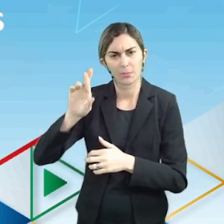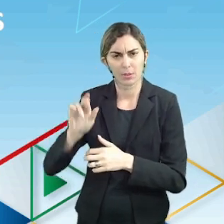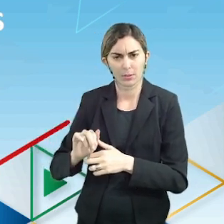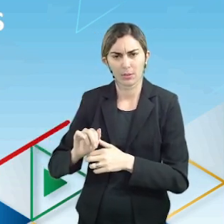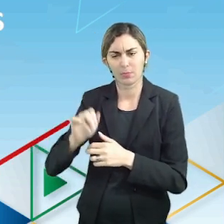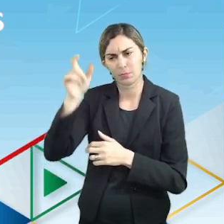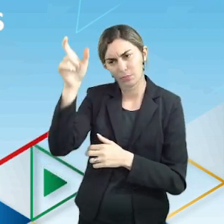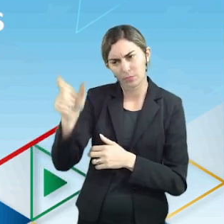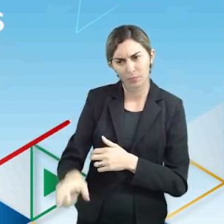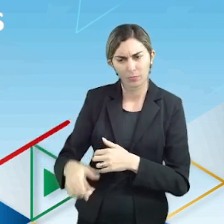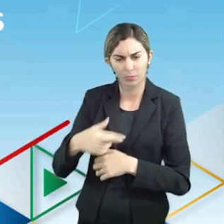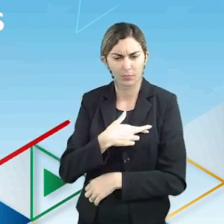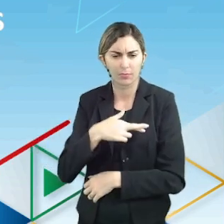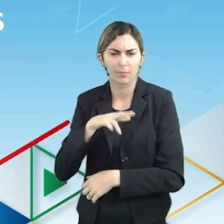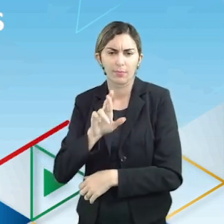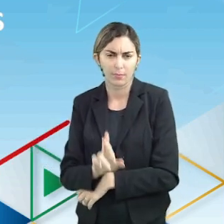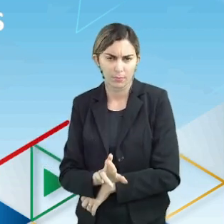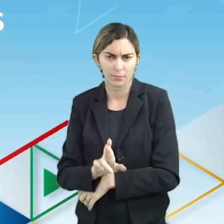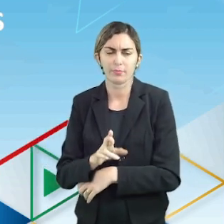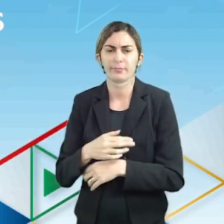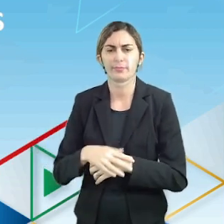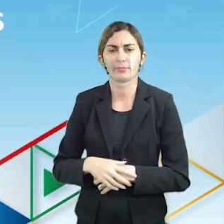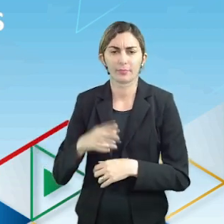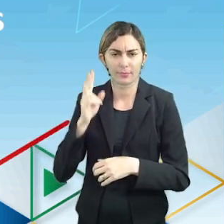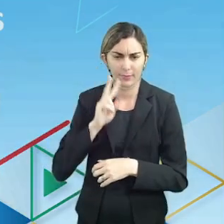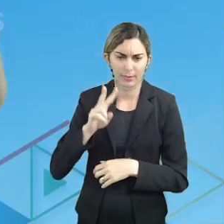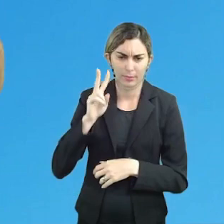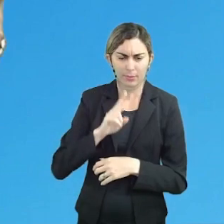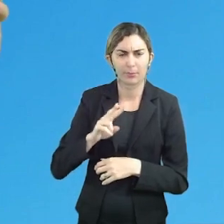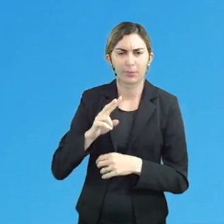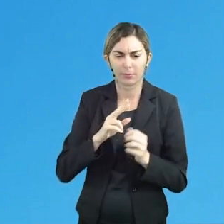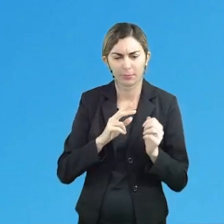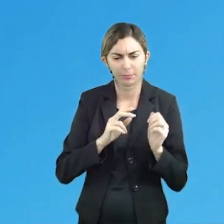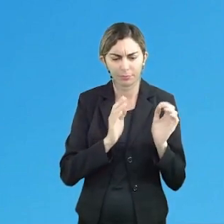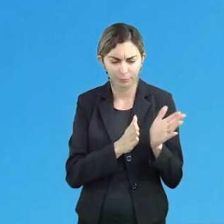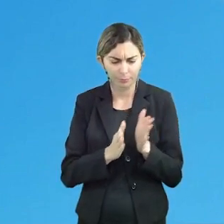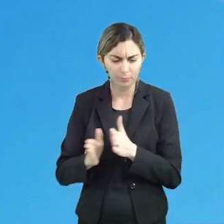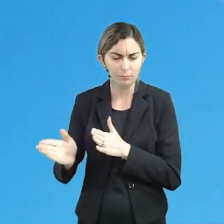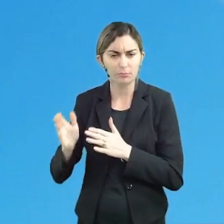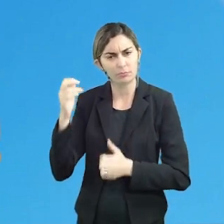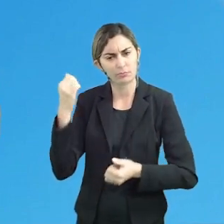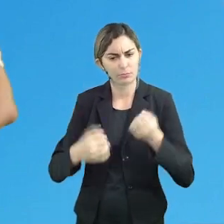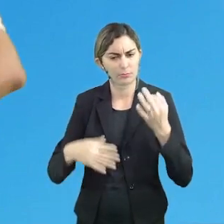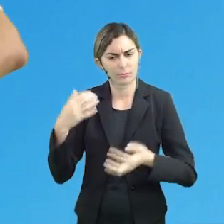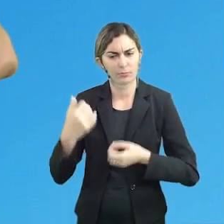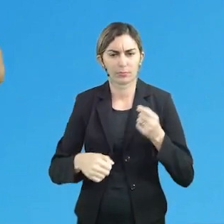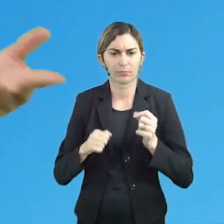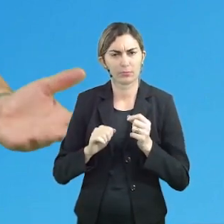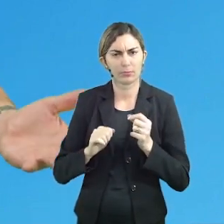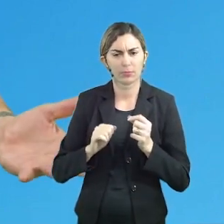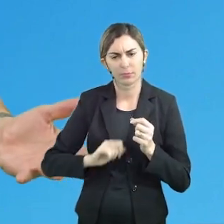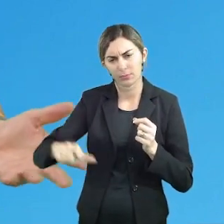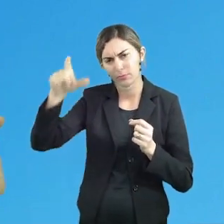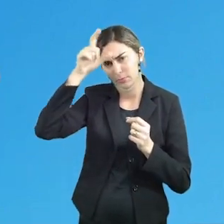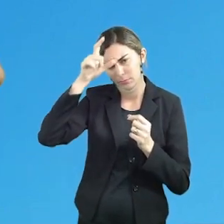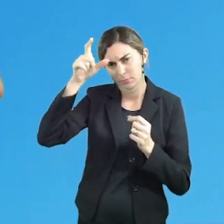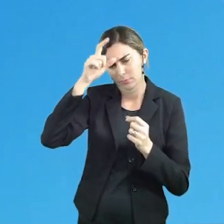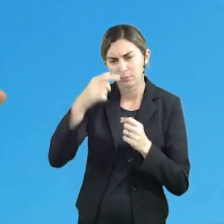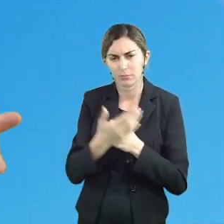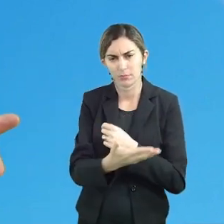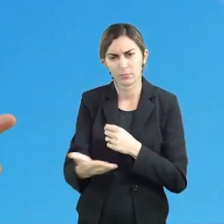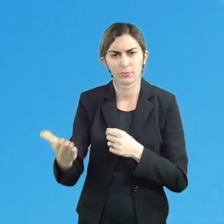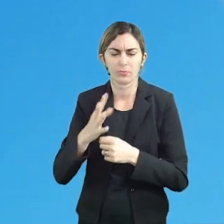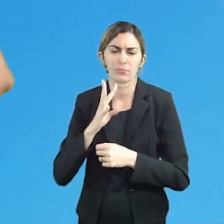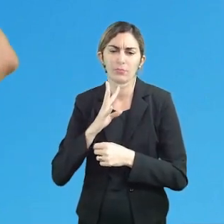personalidade religiosa que nós iremos trabalhar. Lembrando que esta série vai tratar de quê? De grandes lideranças que vocês